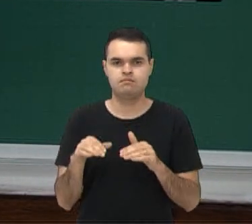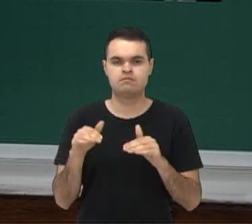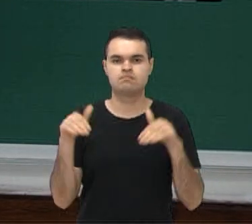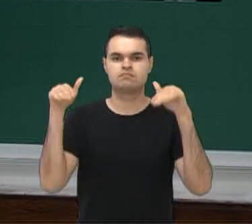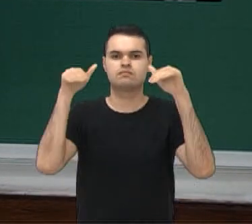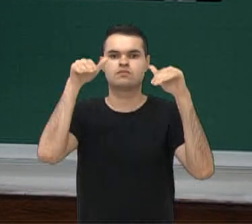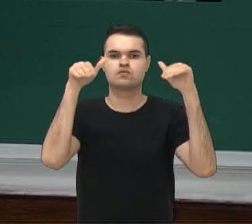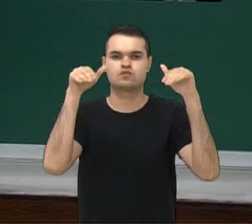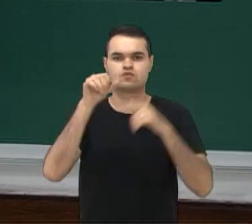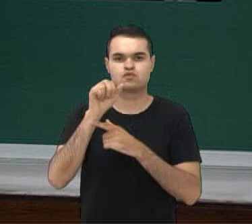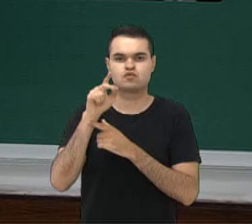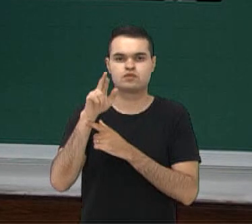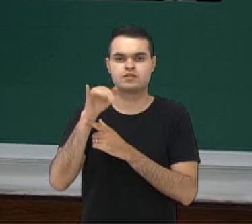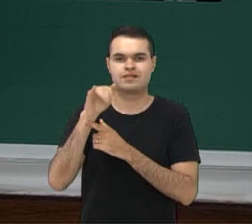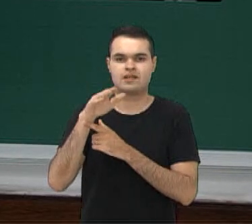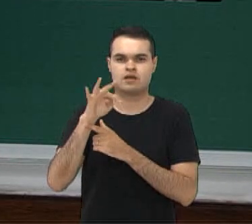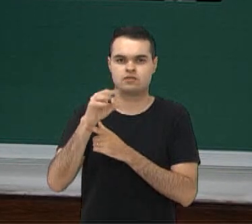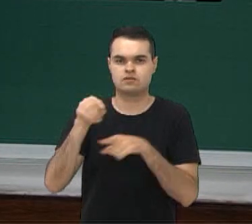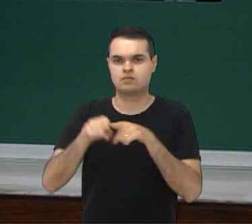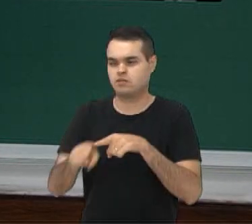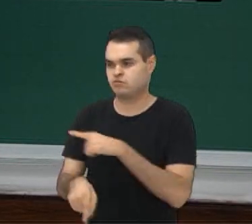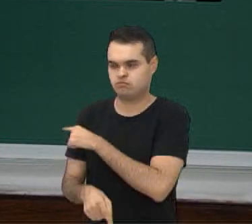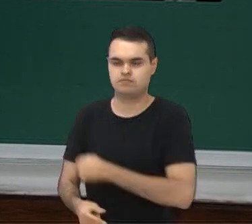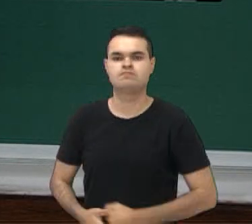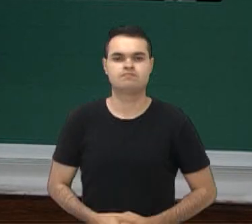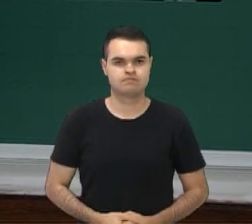iríamos falar um pouquinho sobre eles aí. Tá?